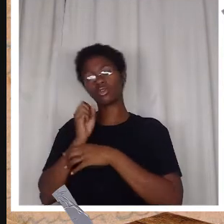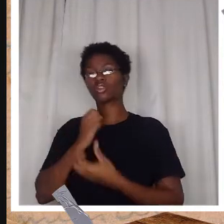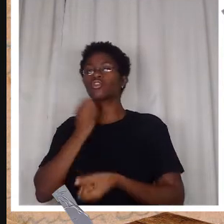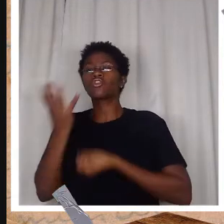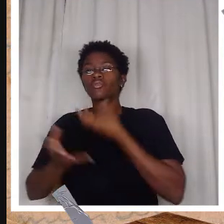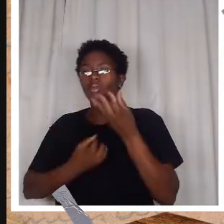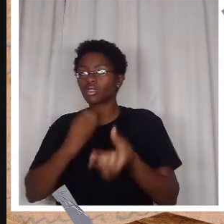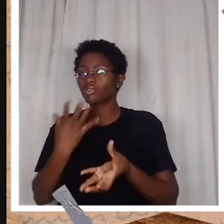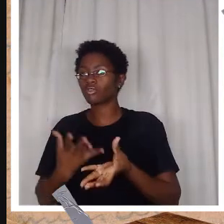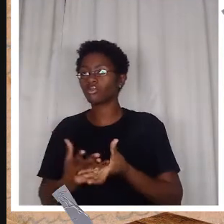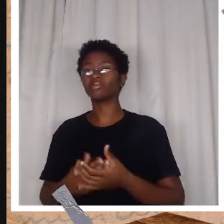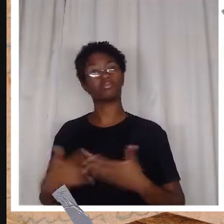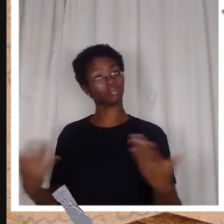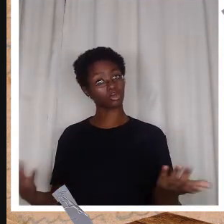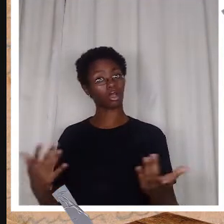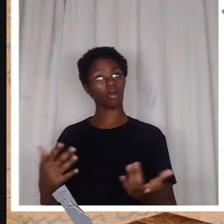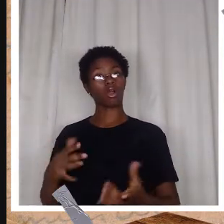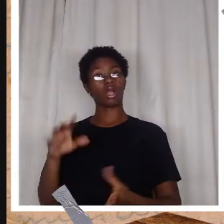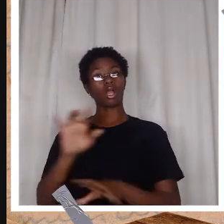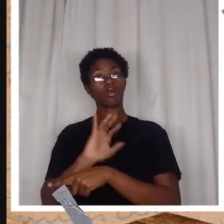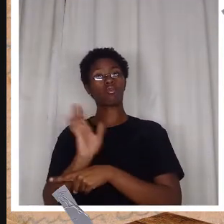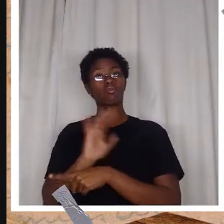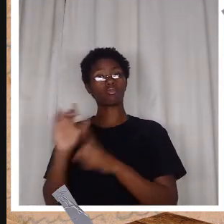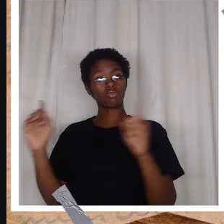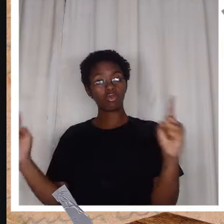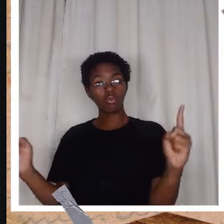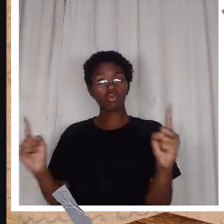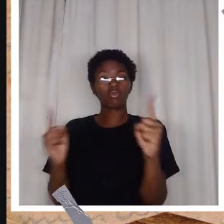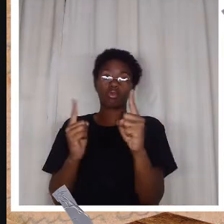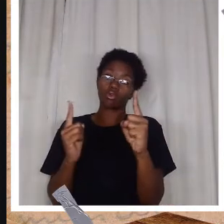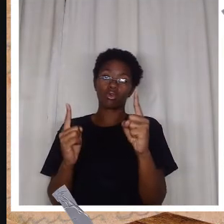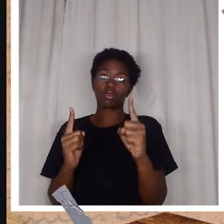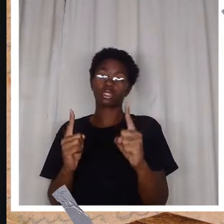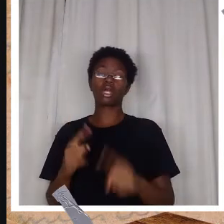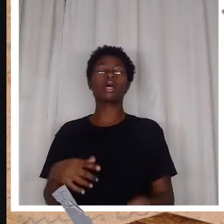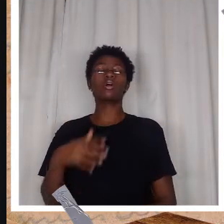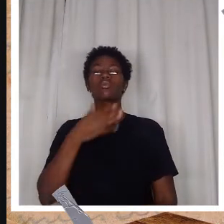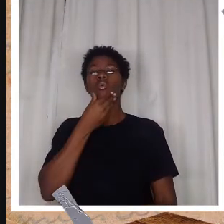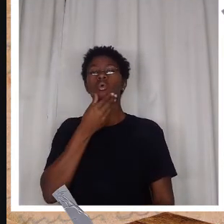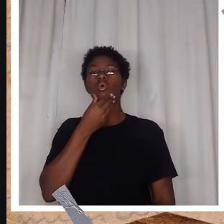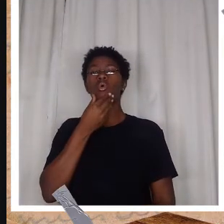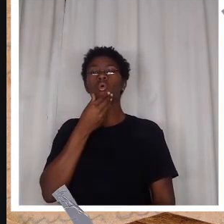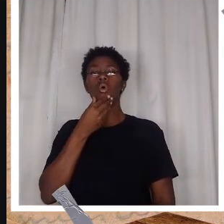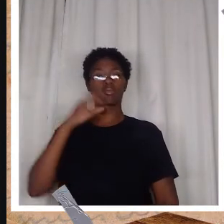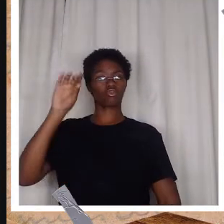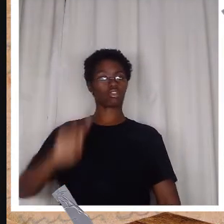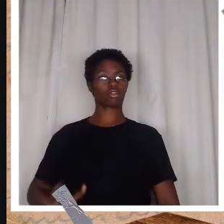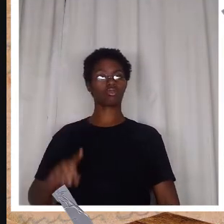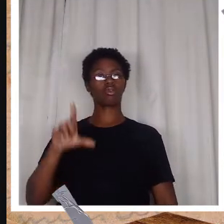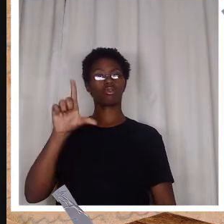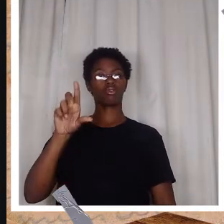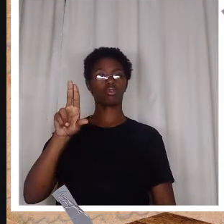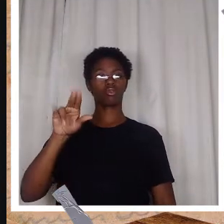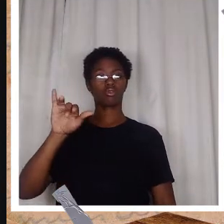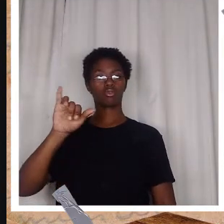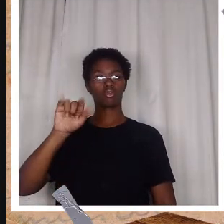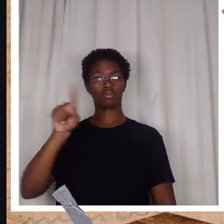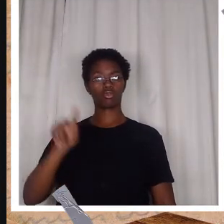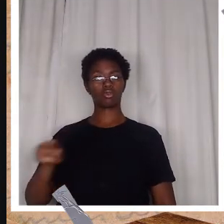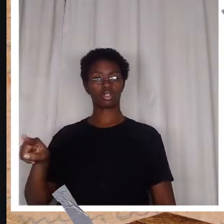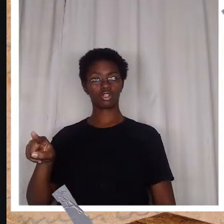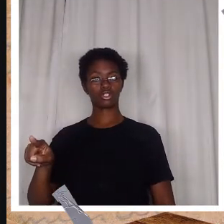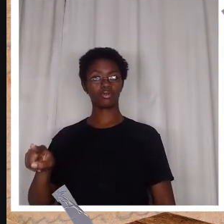pelo cineasta Luiz Antônio Pilar, de quem eu vou falar rapidamente aqui. Só porque, dentre as